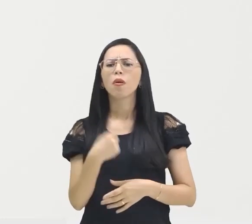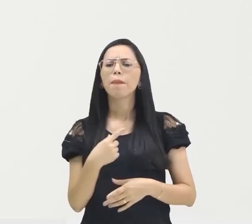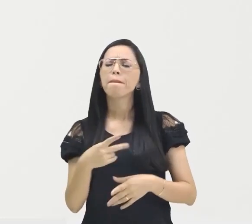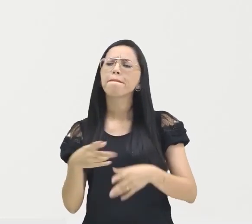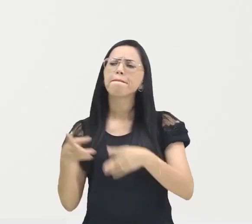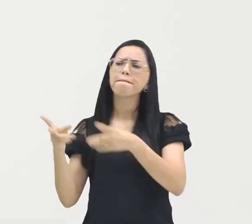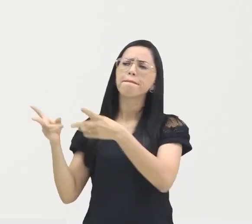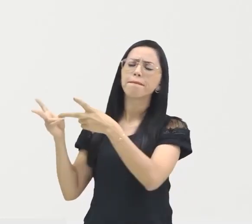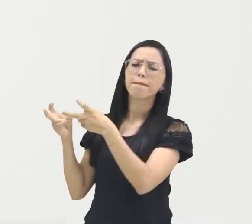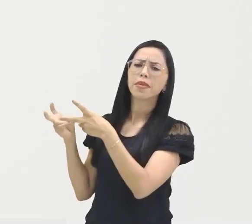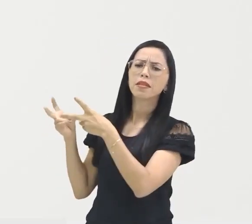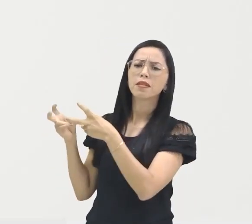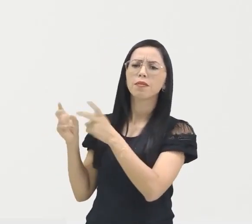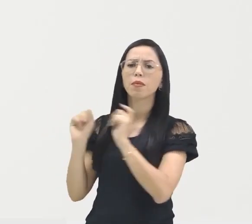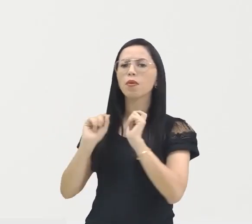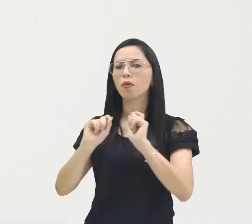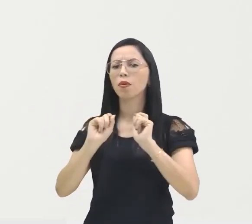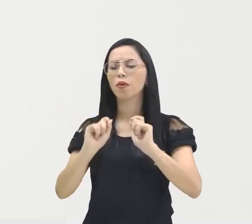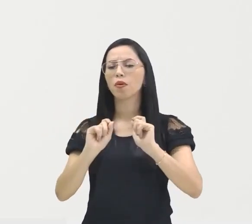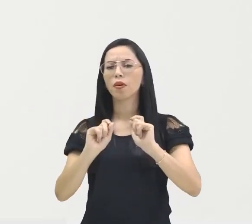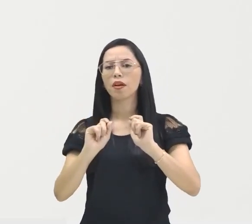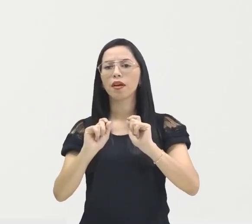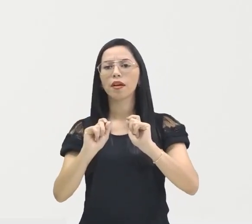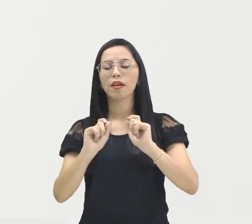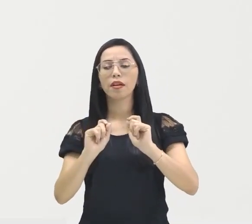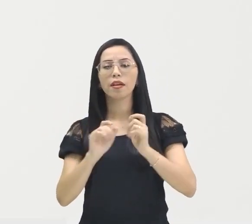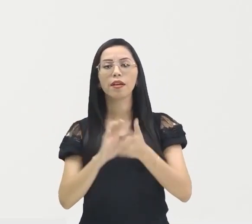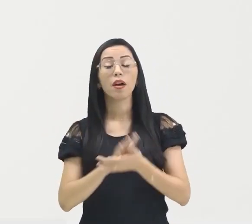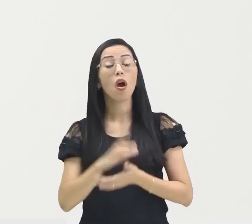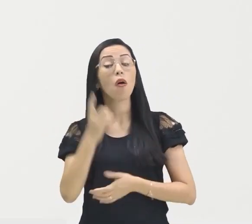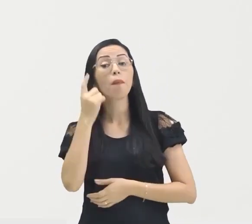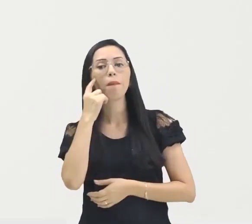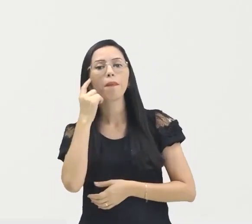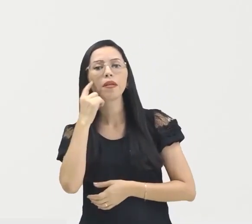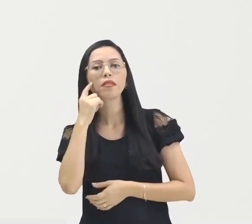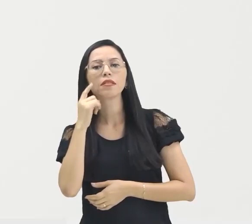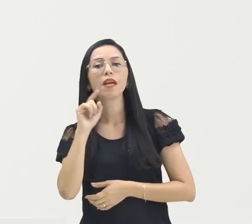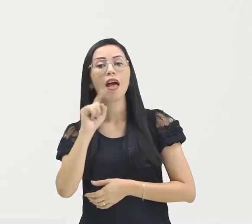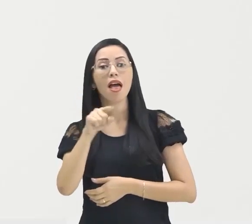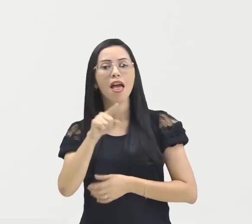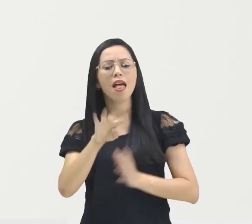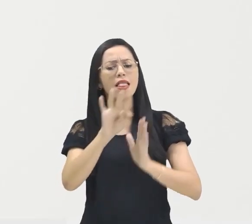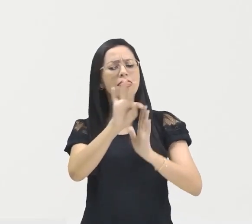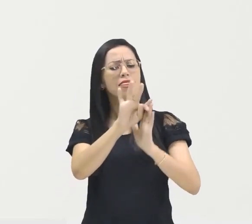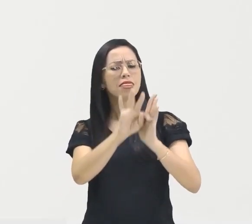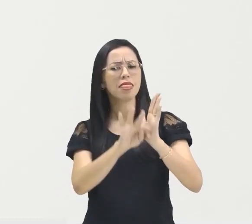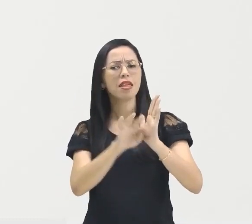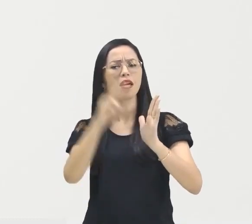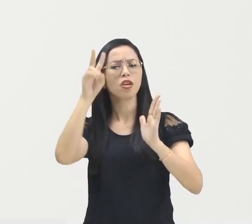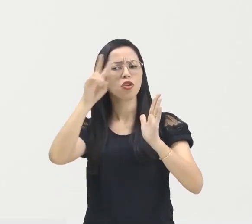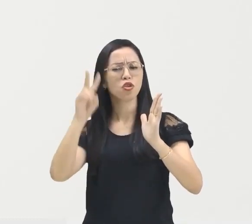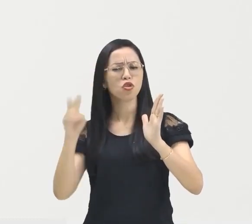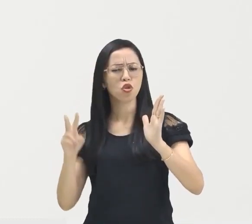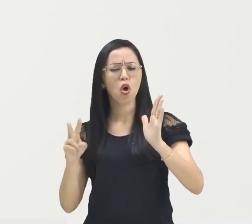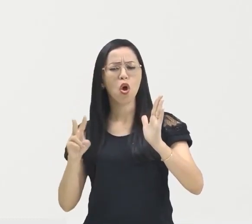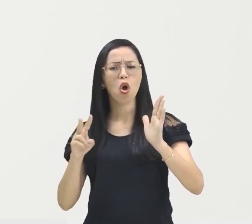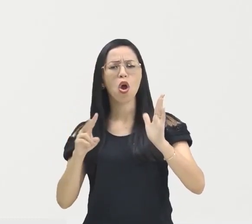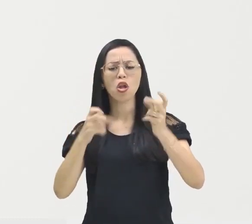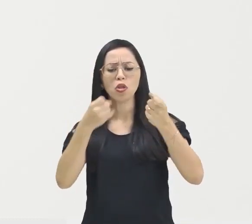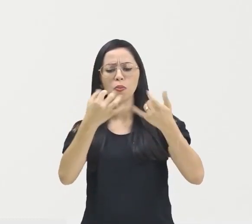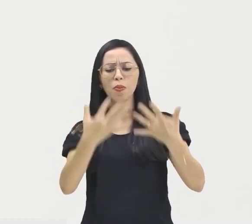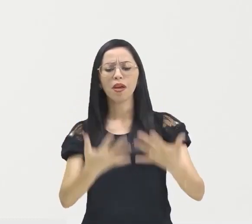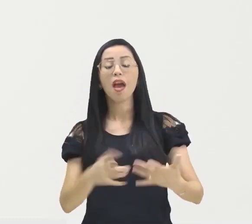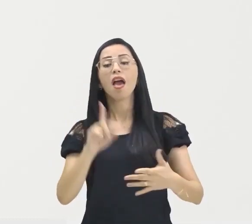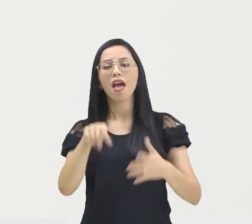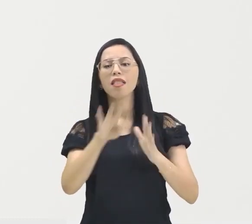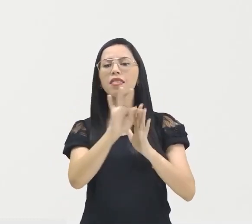O que eu percebi, professora? Deixa eu lhe falar. Vamos pensar assim. Ele é um texto narrativo. Por que é um texto narrativo? Porque ele conta a história